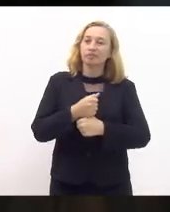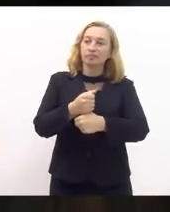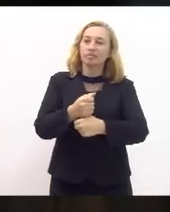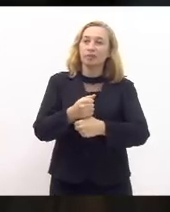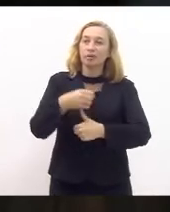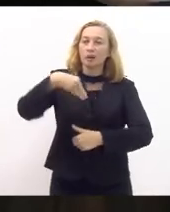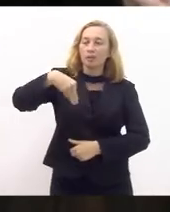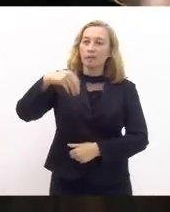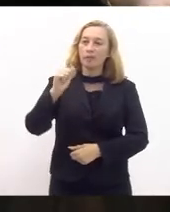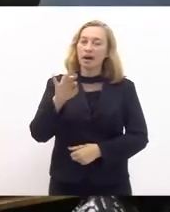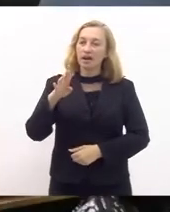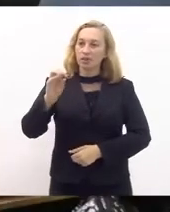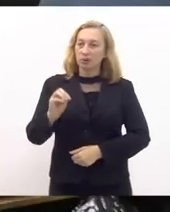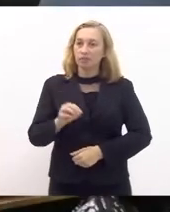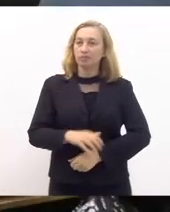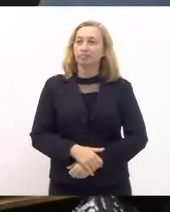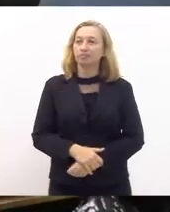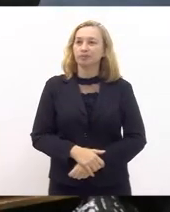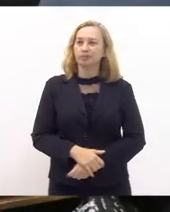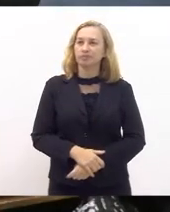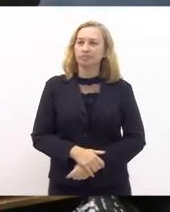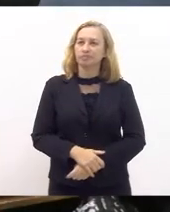Sérgio Carneiro.